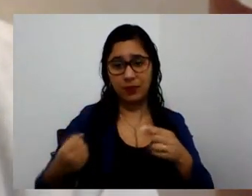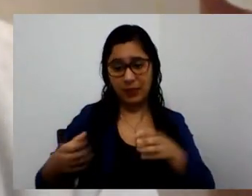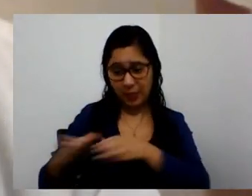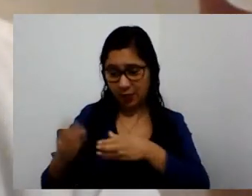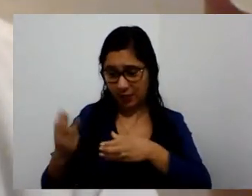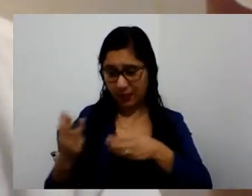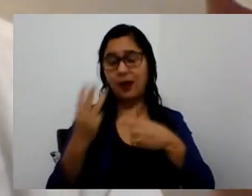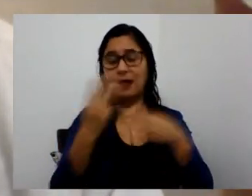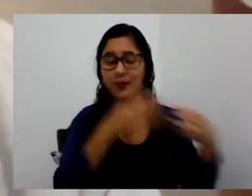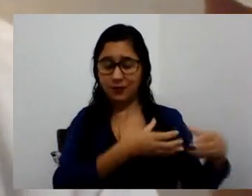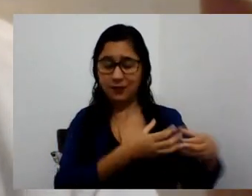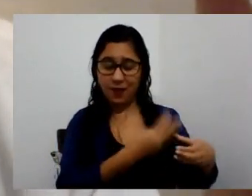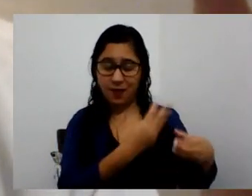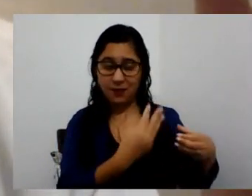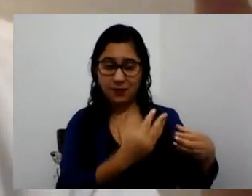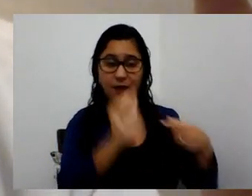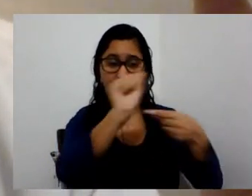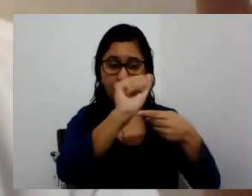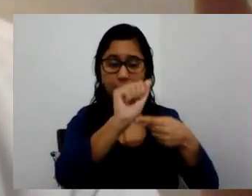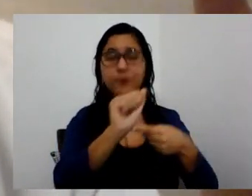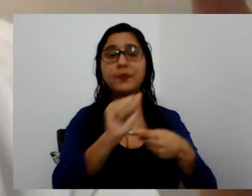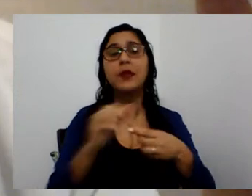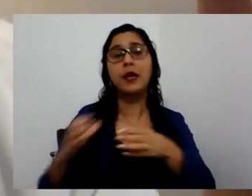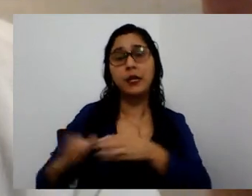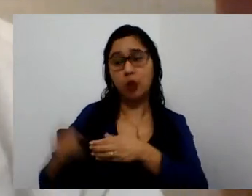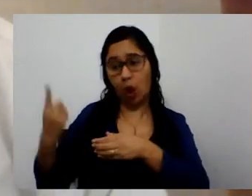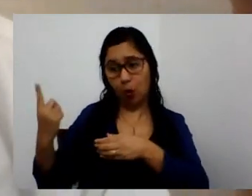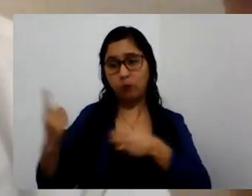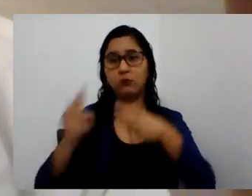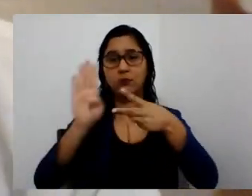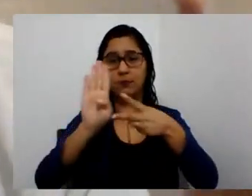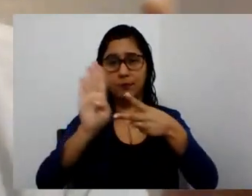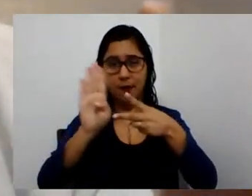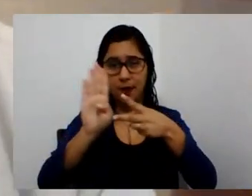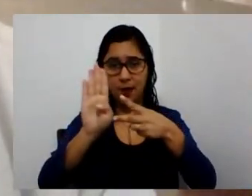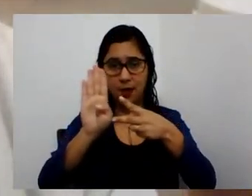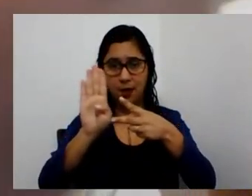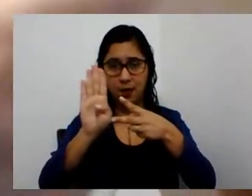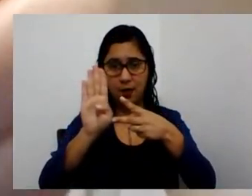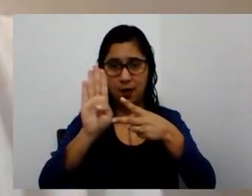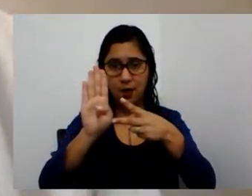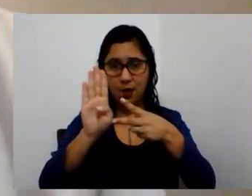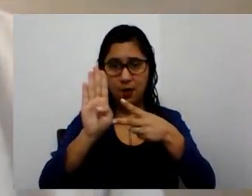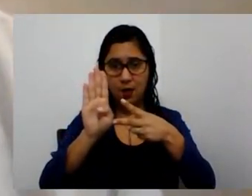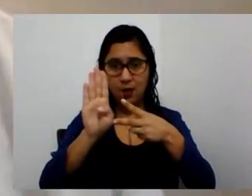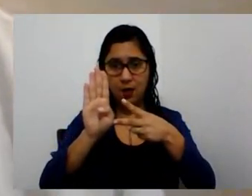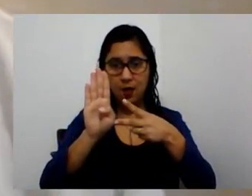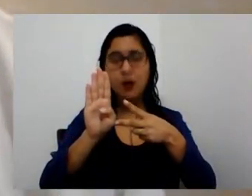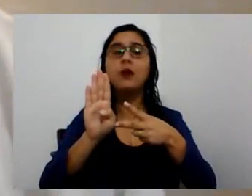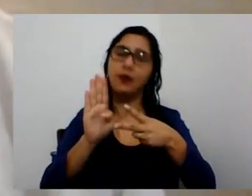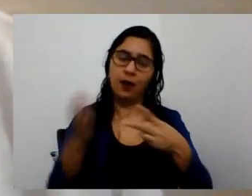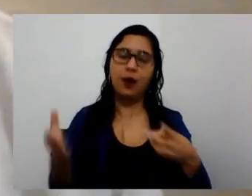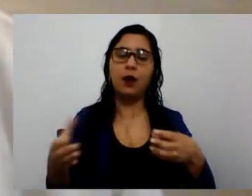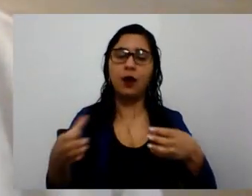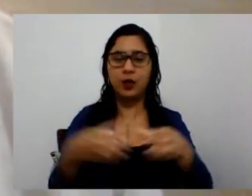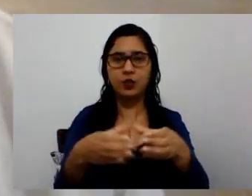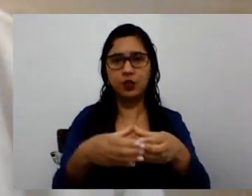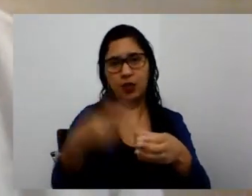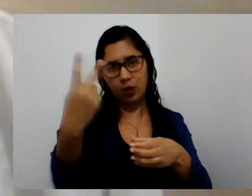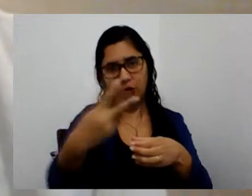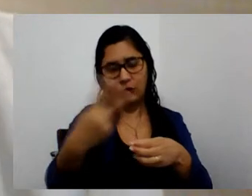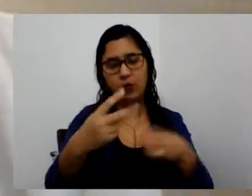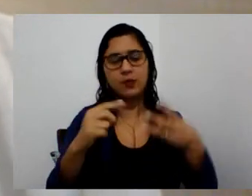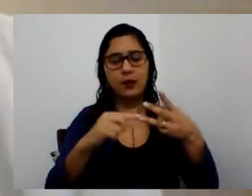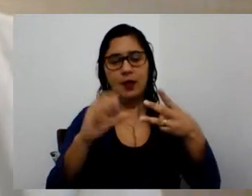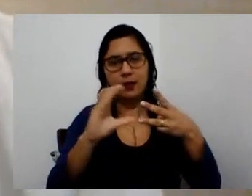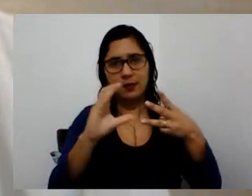A candidatura 1 recebe a posição B e, por consequência, a candidatura 2 recebe